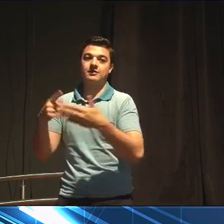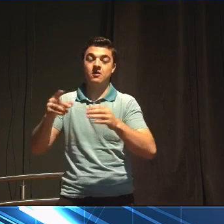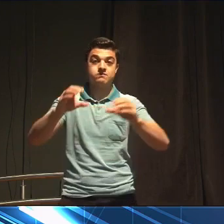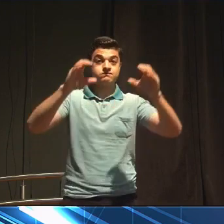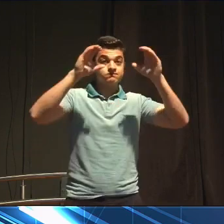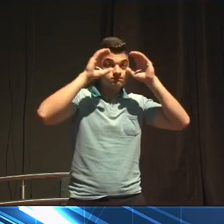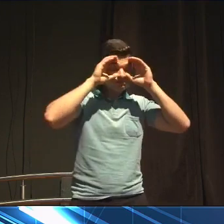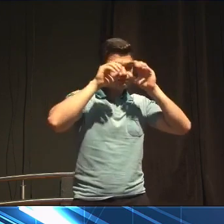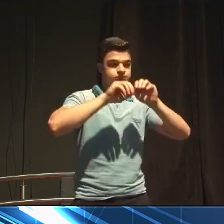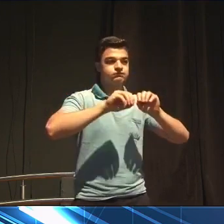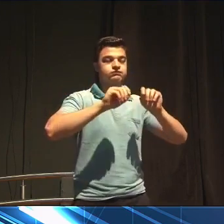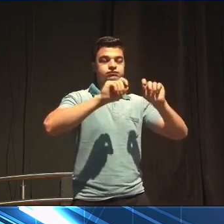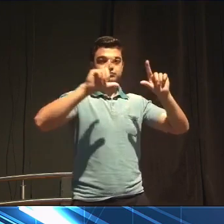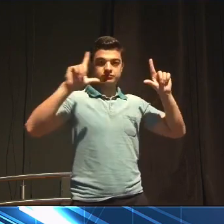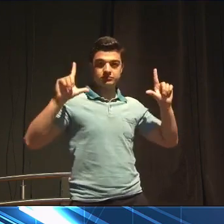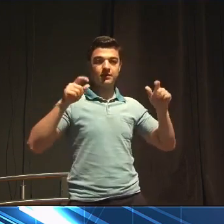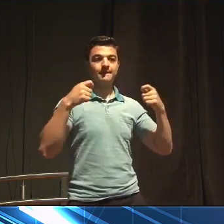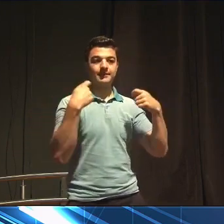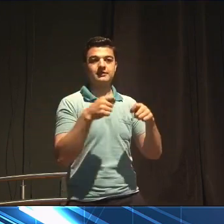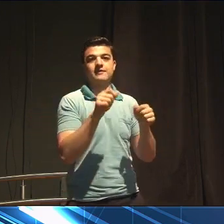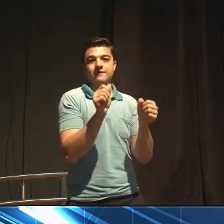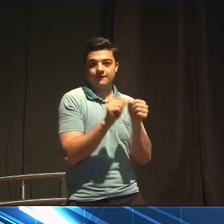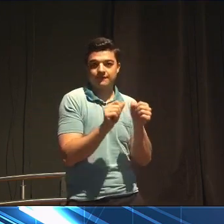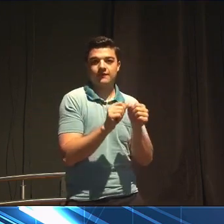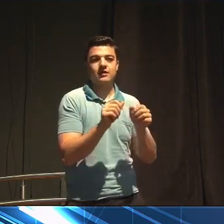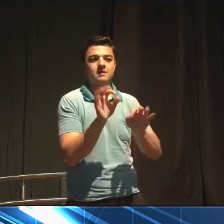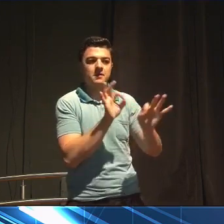mundo virtual. Tem que ter uma sincronia